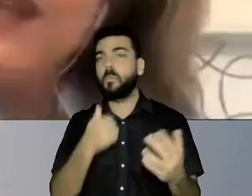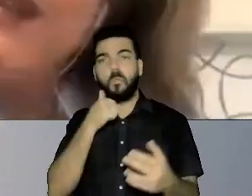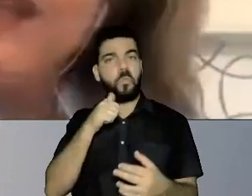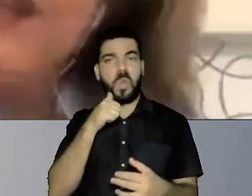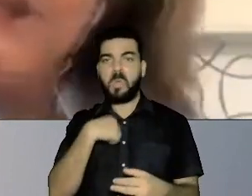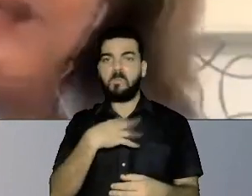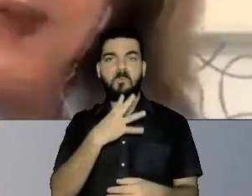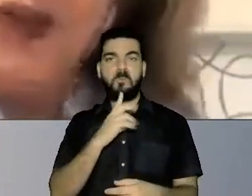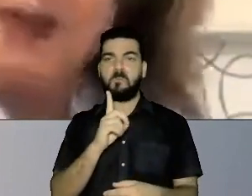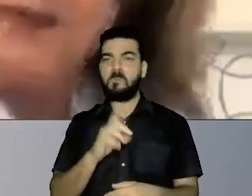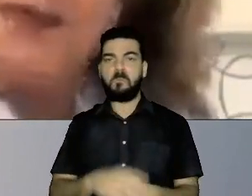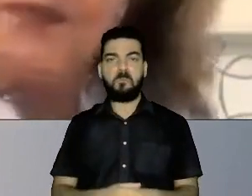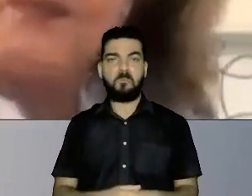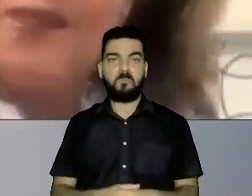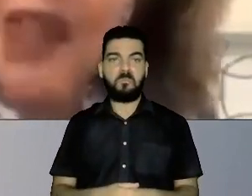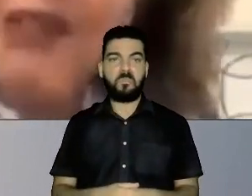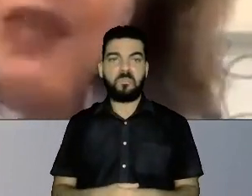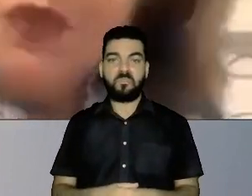não sei